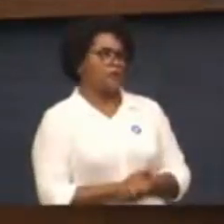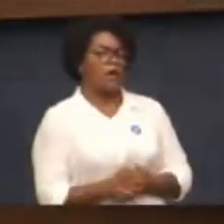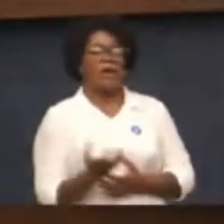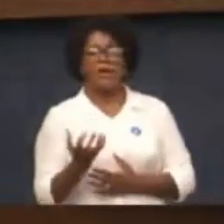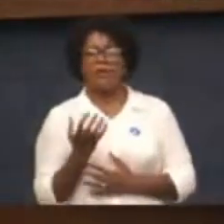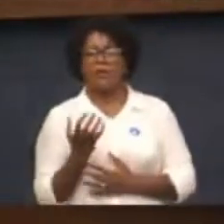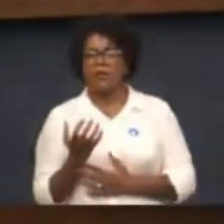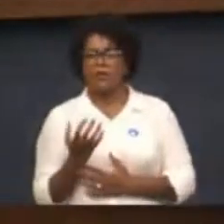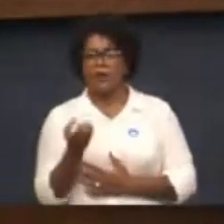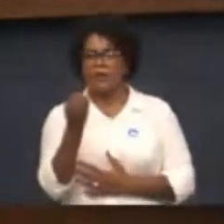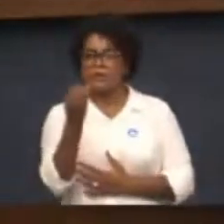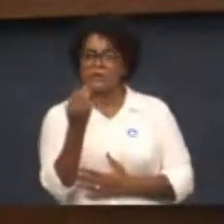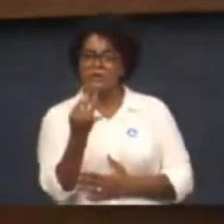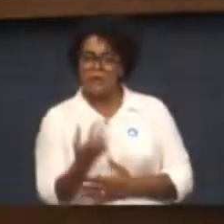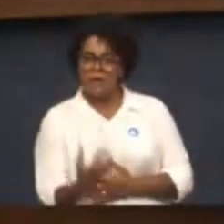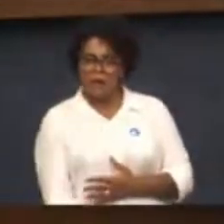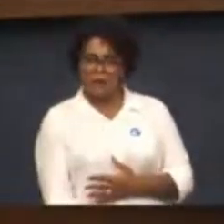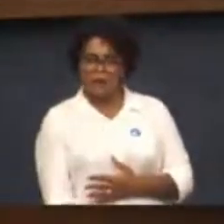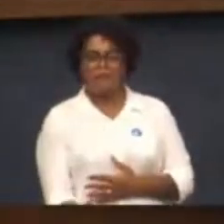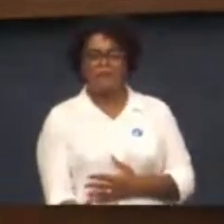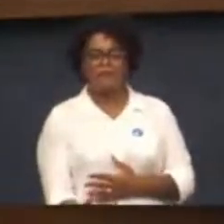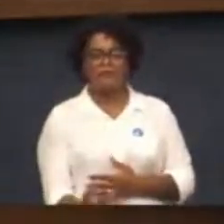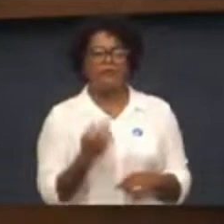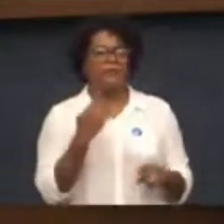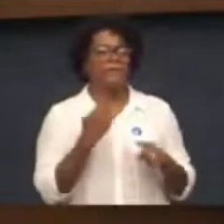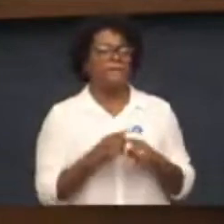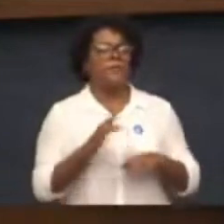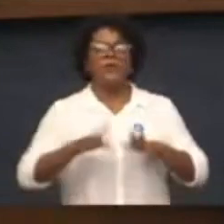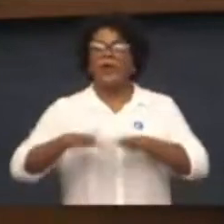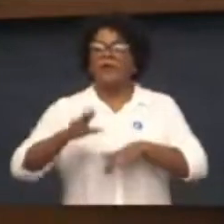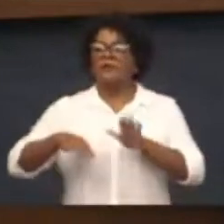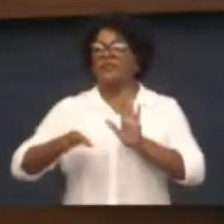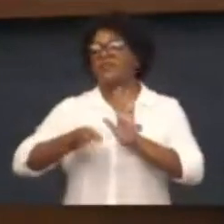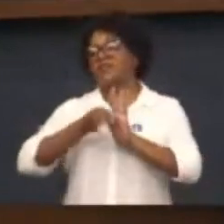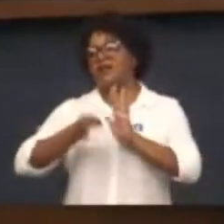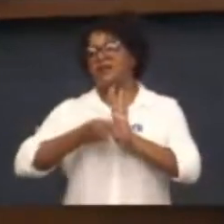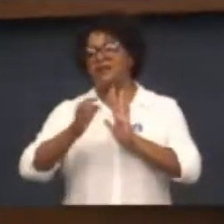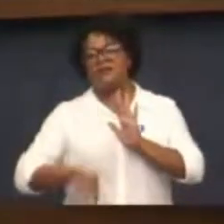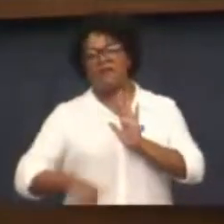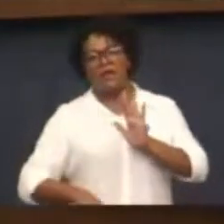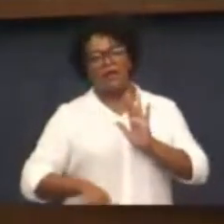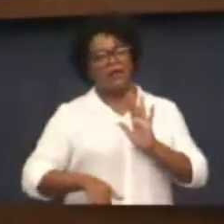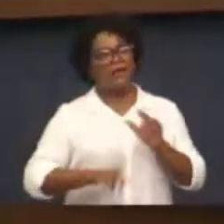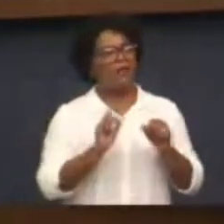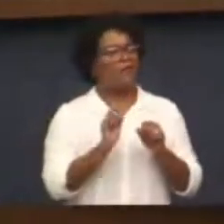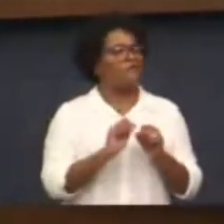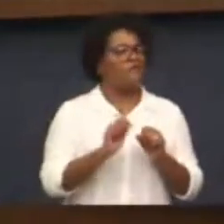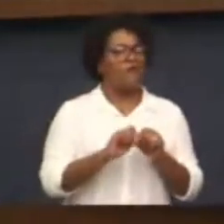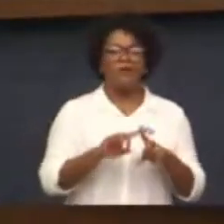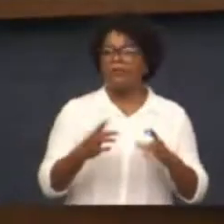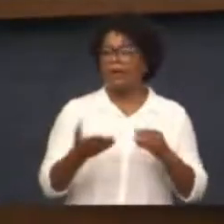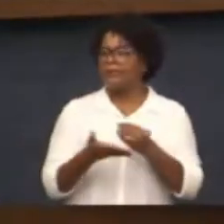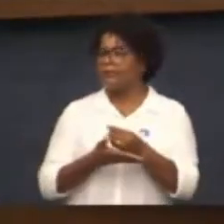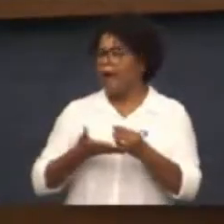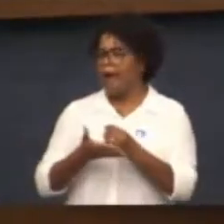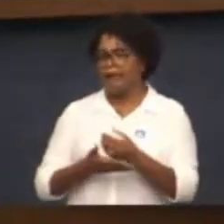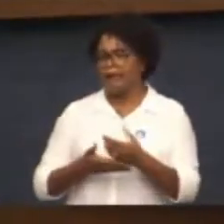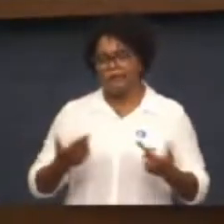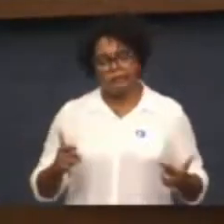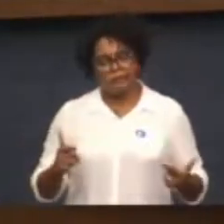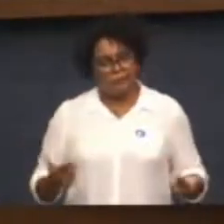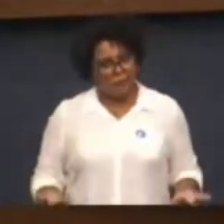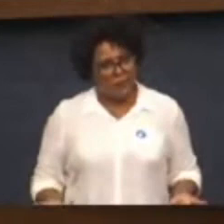de explicá-lo, porque, às vezes, algumas críticas aqui estão sendo feitas sem um pingo de fundamento. Nós,